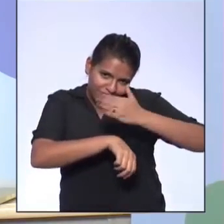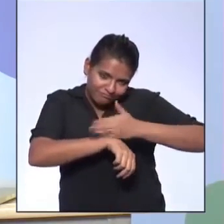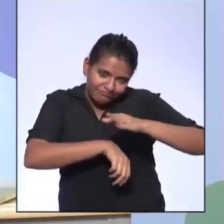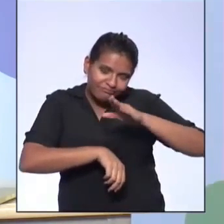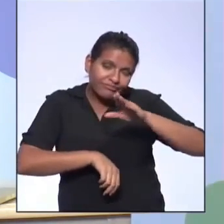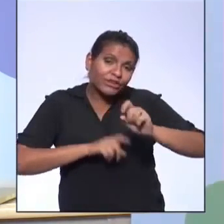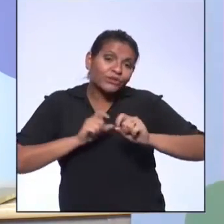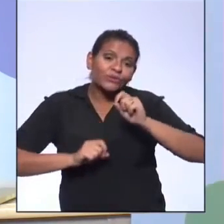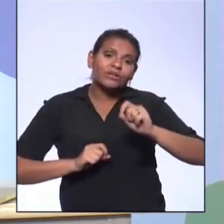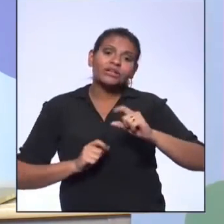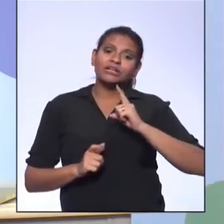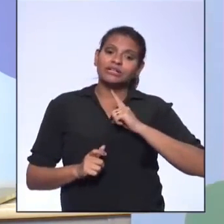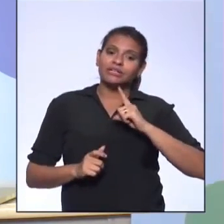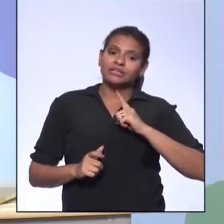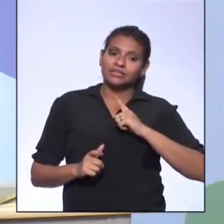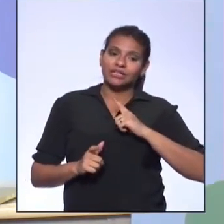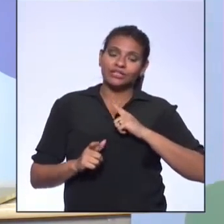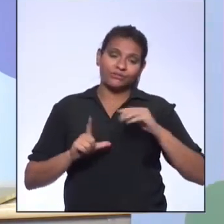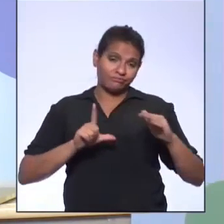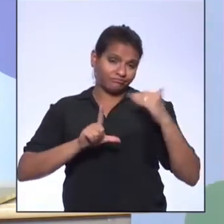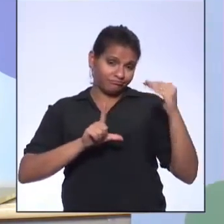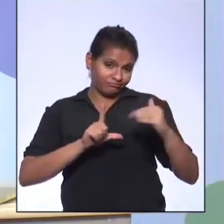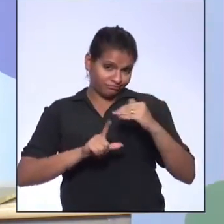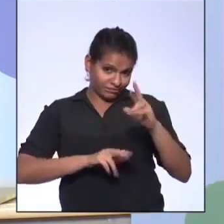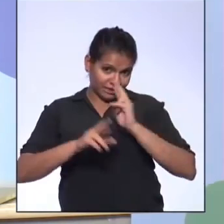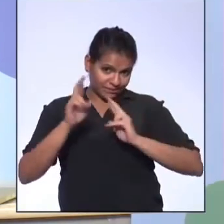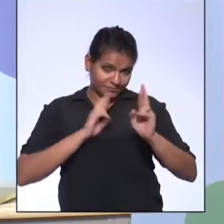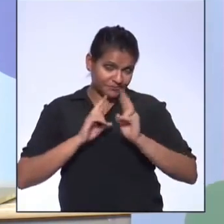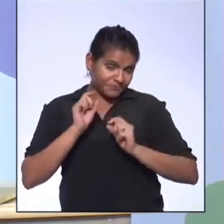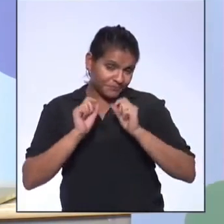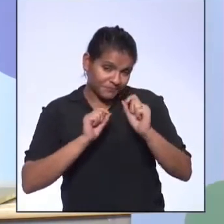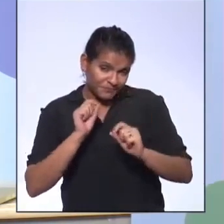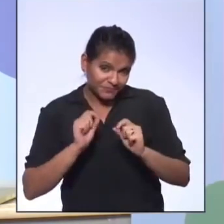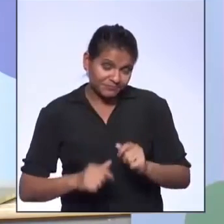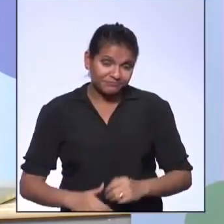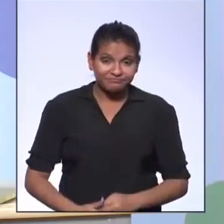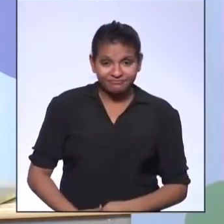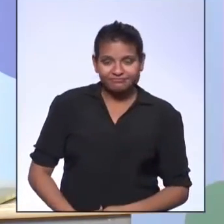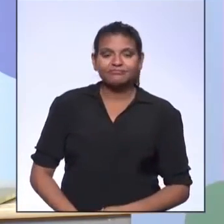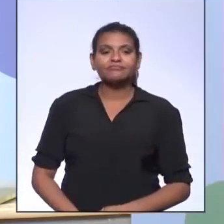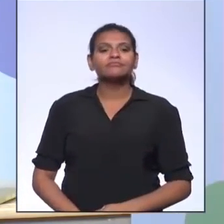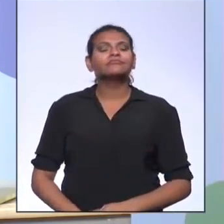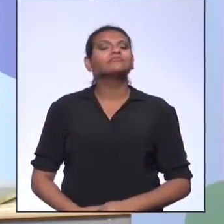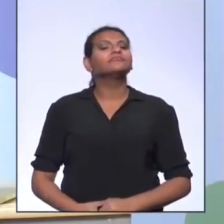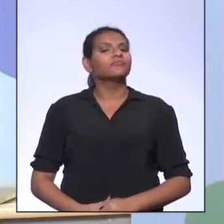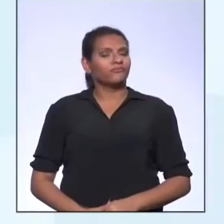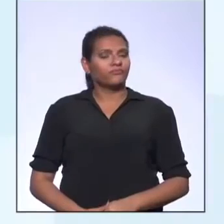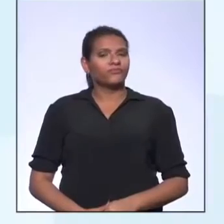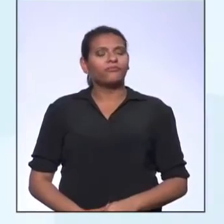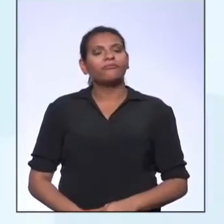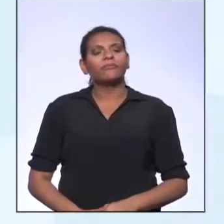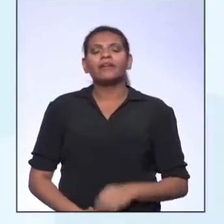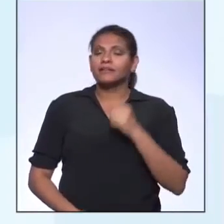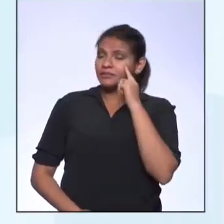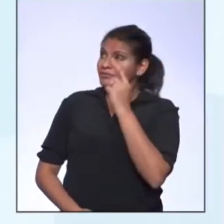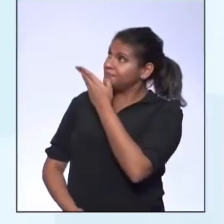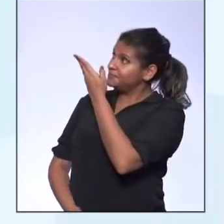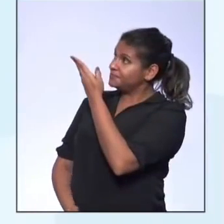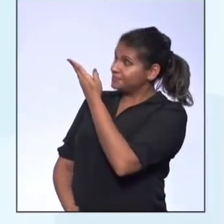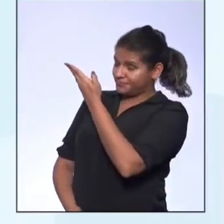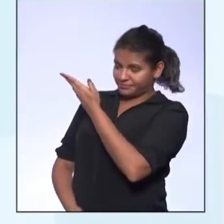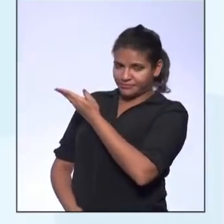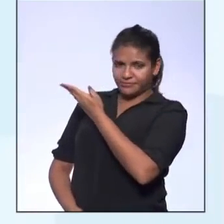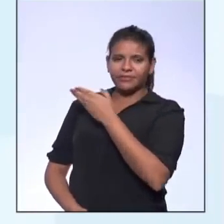autoridade, a gente vai para o próximo chat. Vamos lá. Dê às autoridades relacionadas